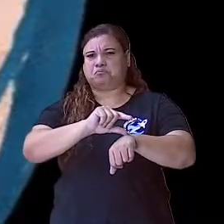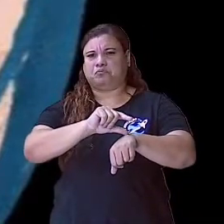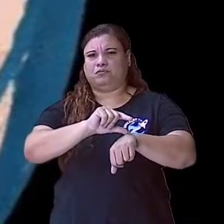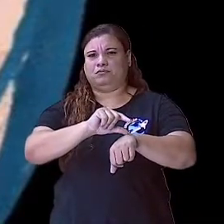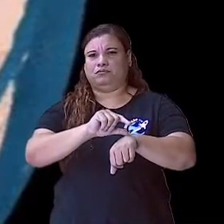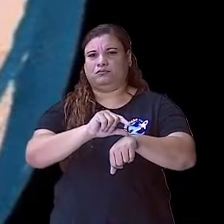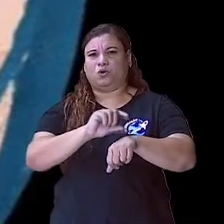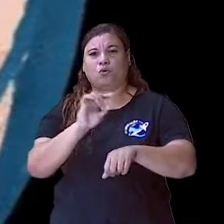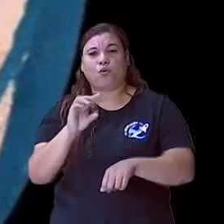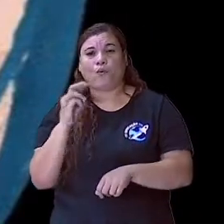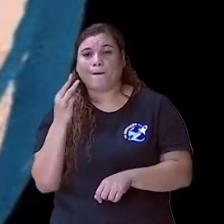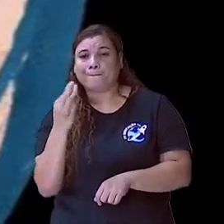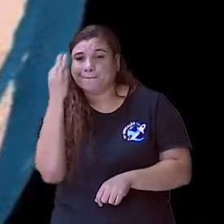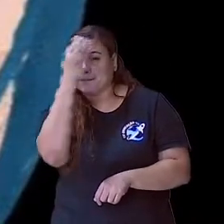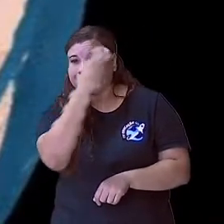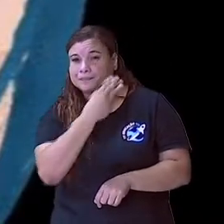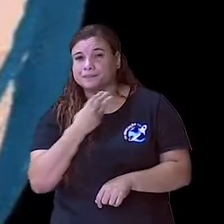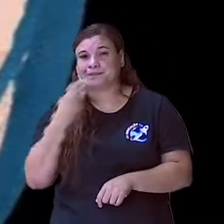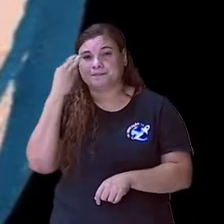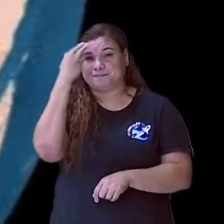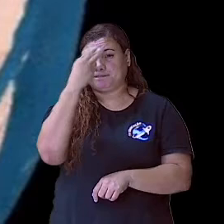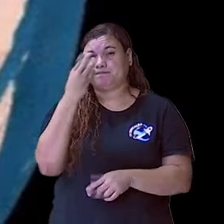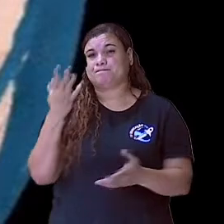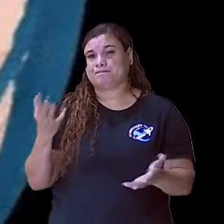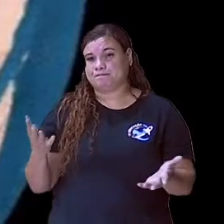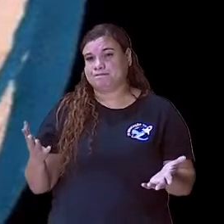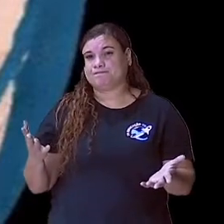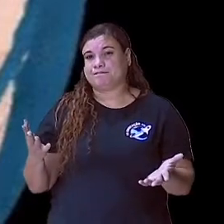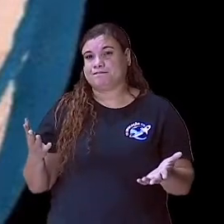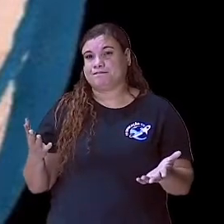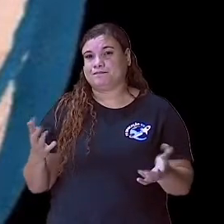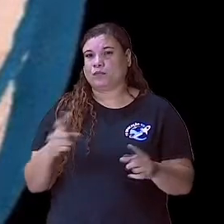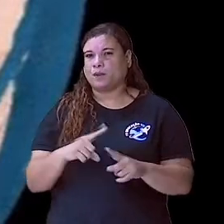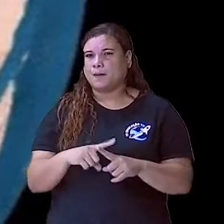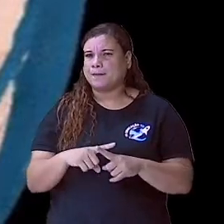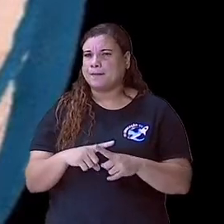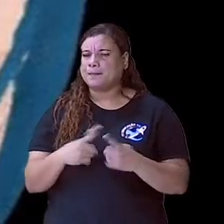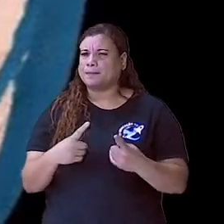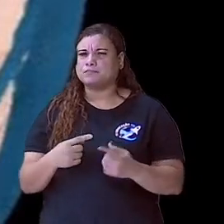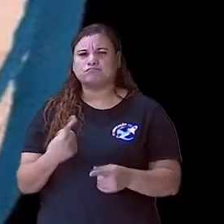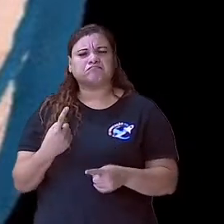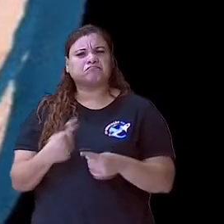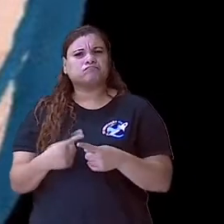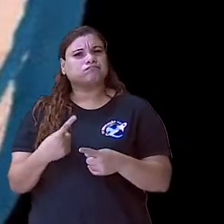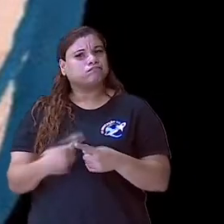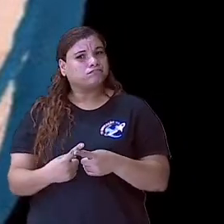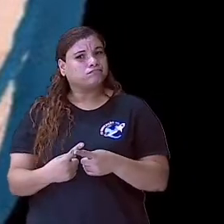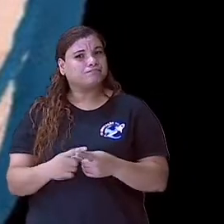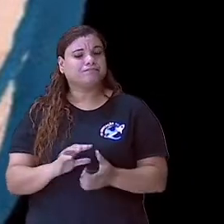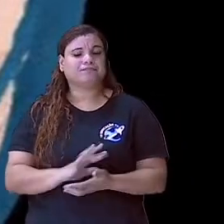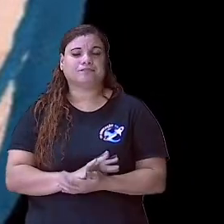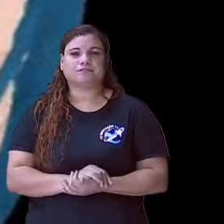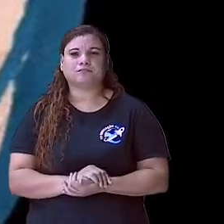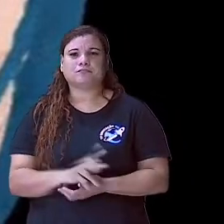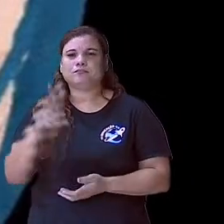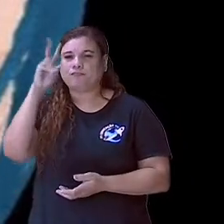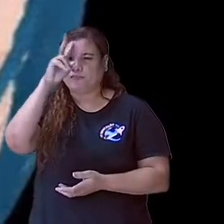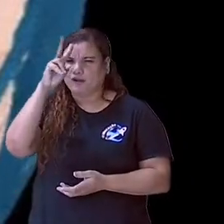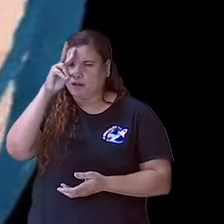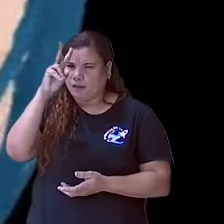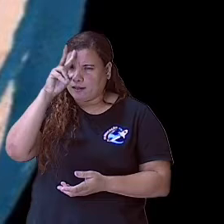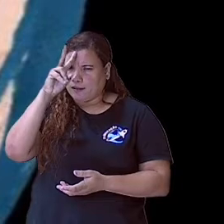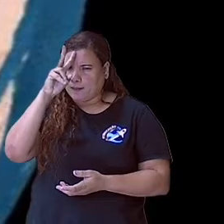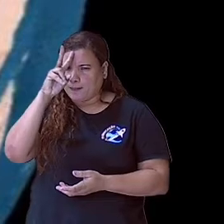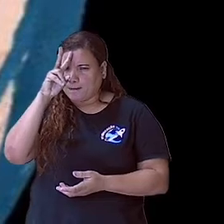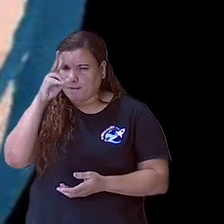meses, como a gente costuma colocar, não. Tá? Mas, por quê? Lembra que quando você estudou lá